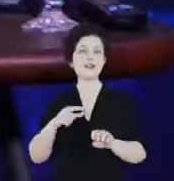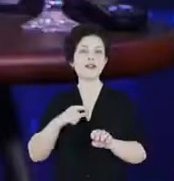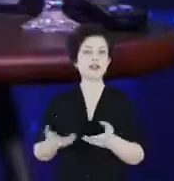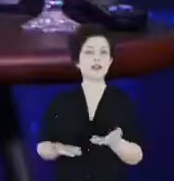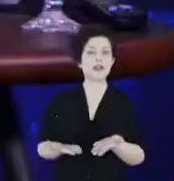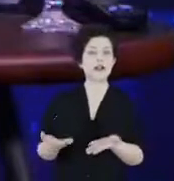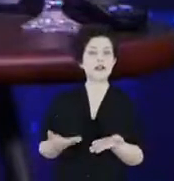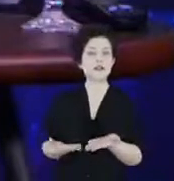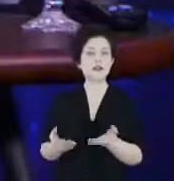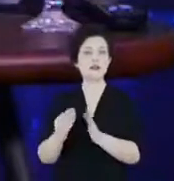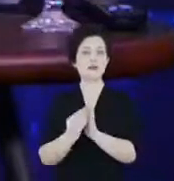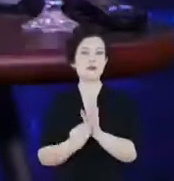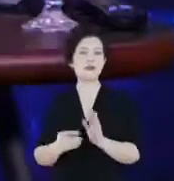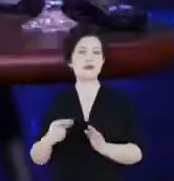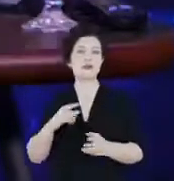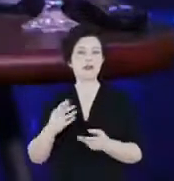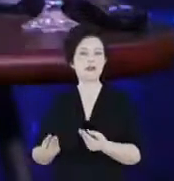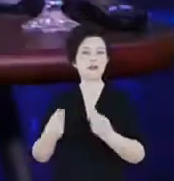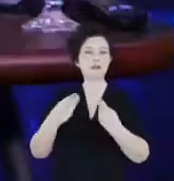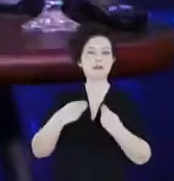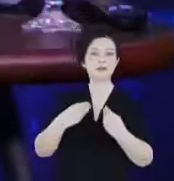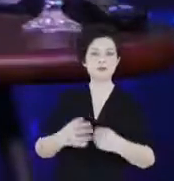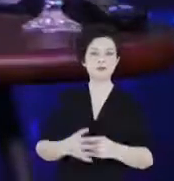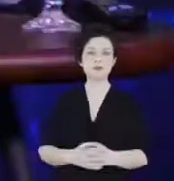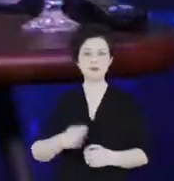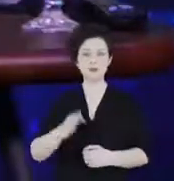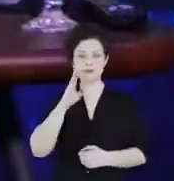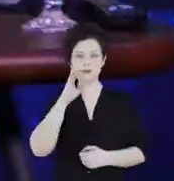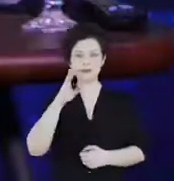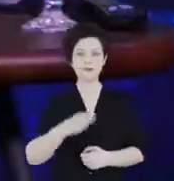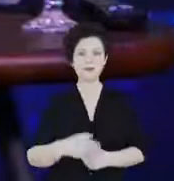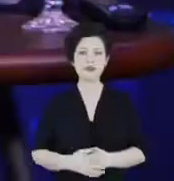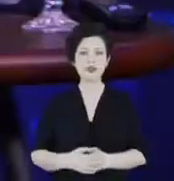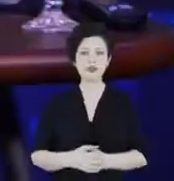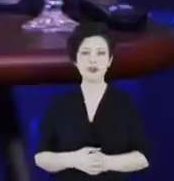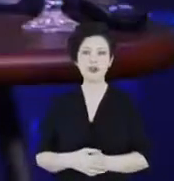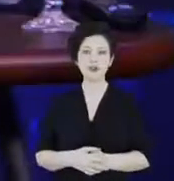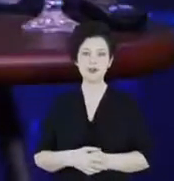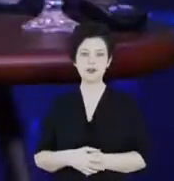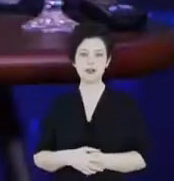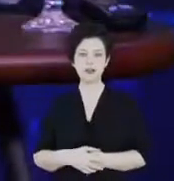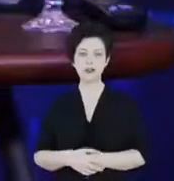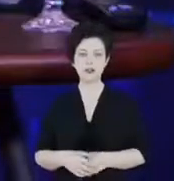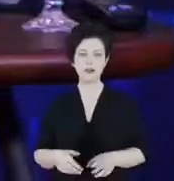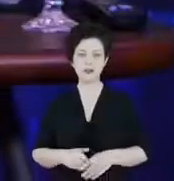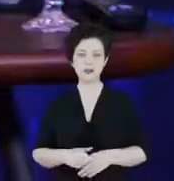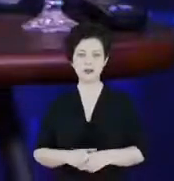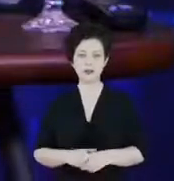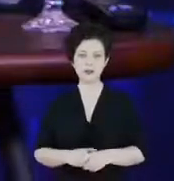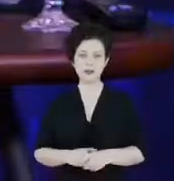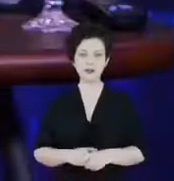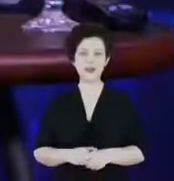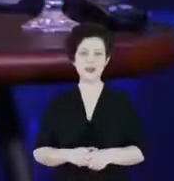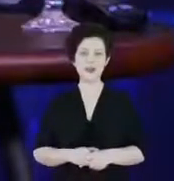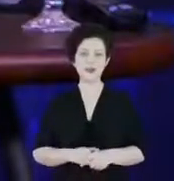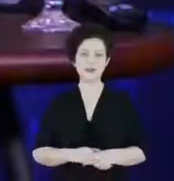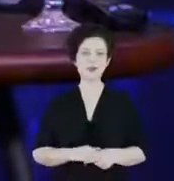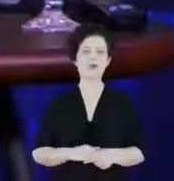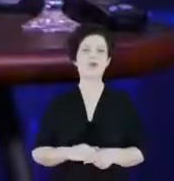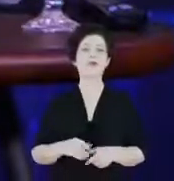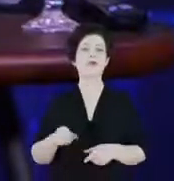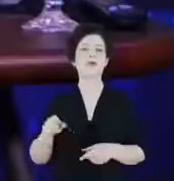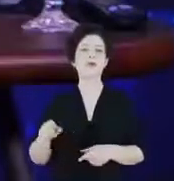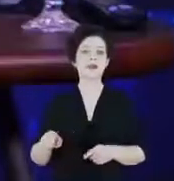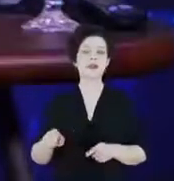as hidrelétricas nos trazem, principalmente quando nós estamos falando de flexibilidade, de potência, e aí olhar para